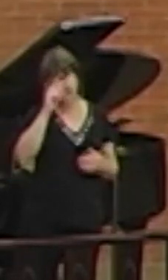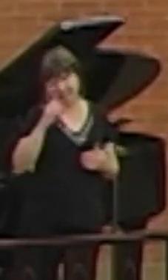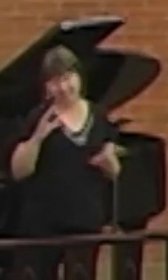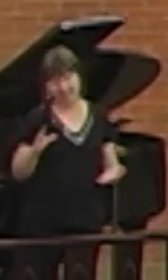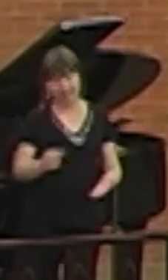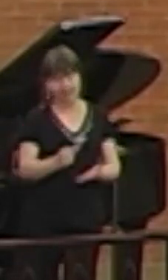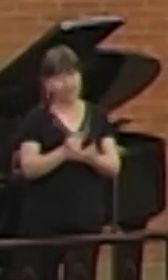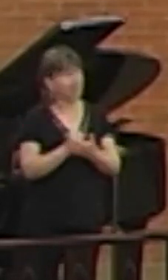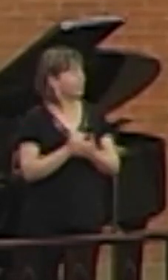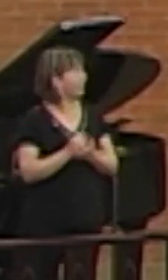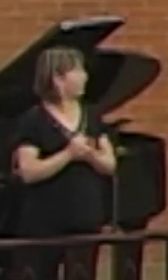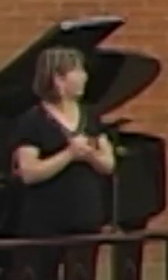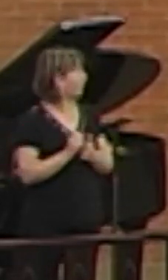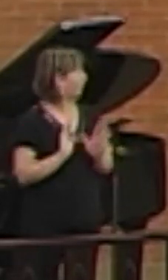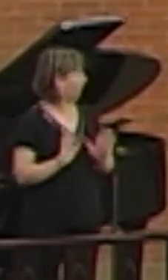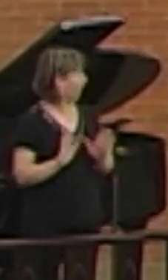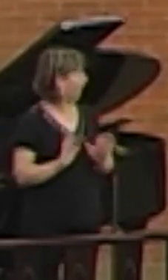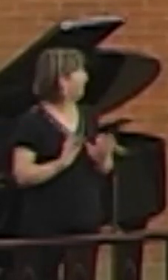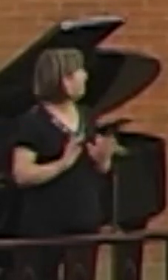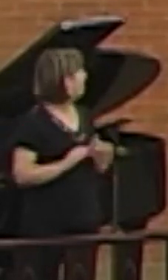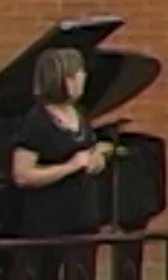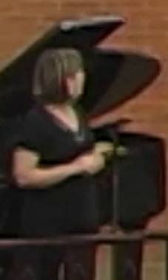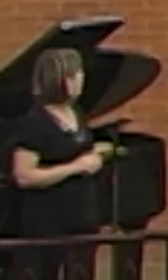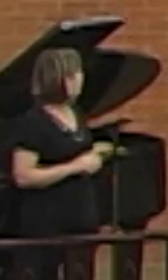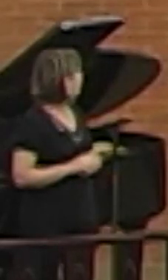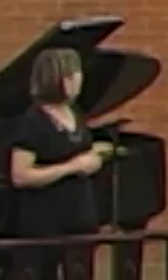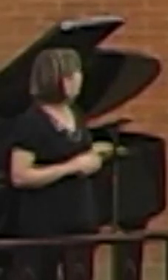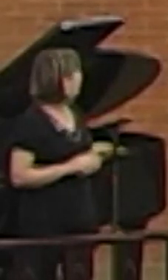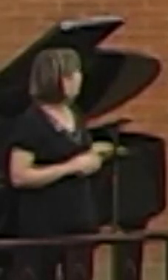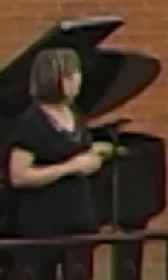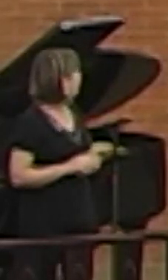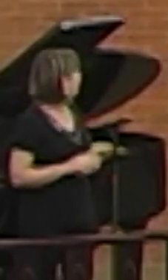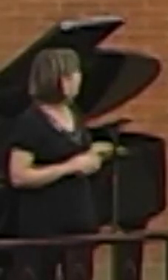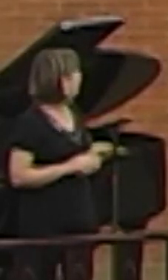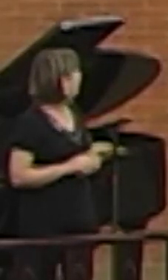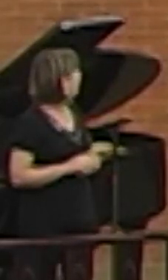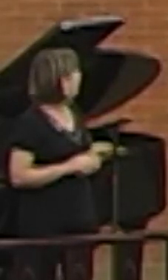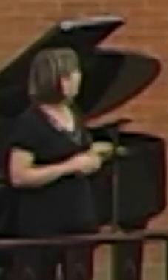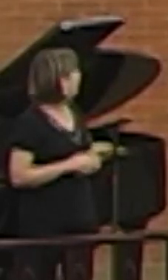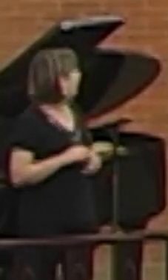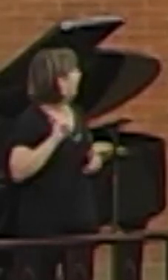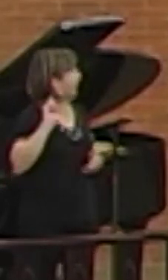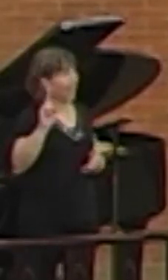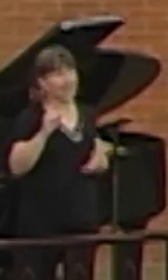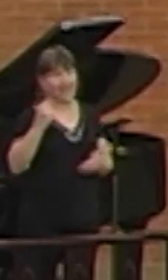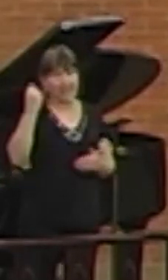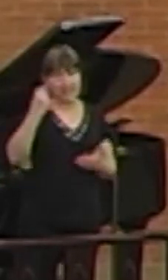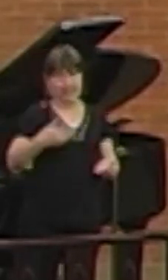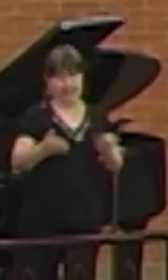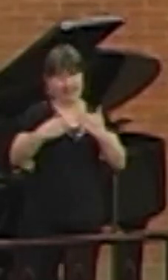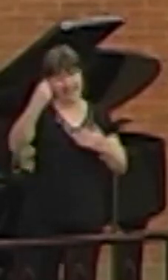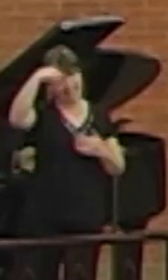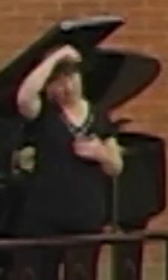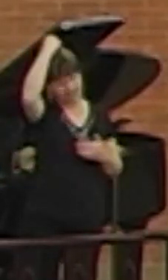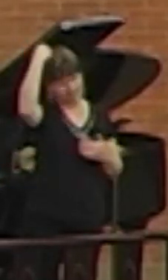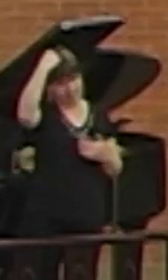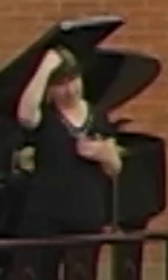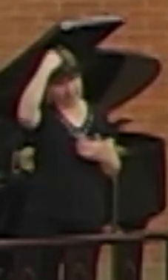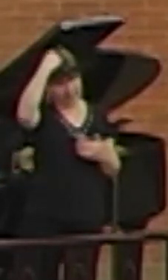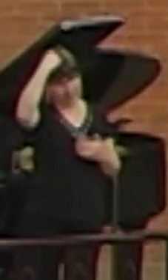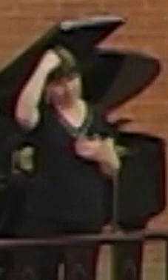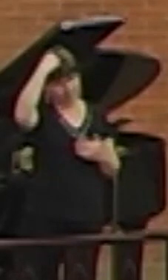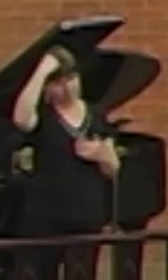como os que são difícil santifica Pois tanto que